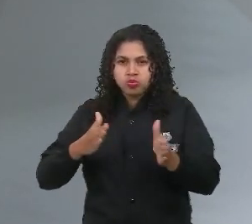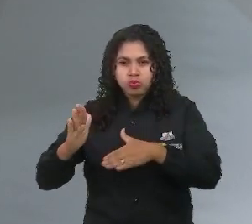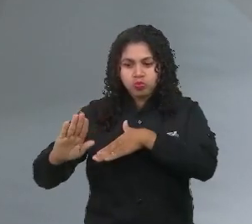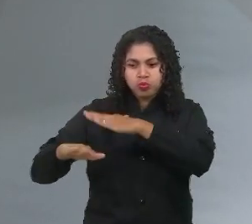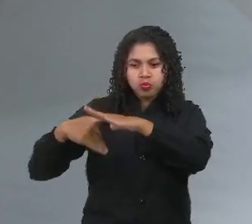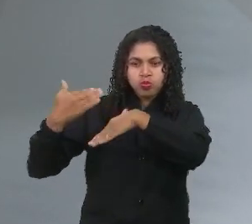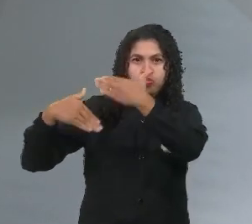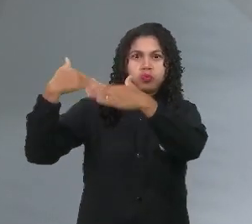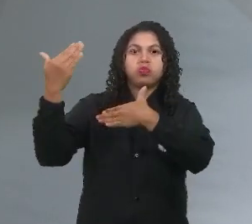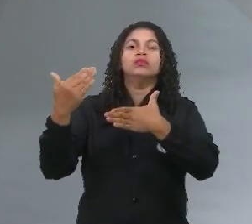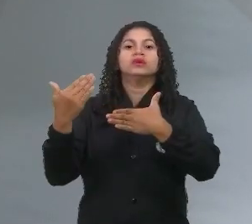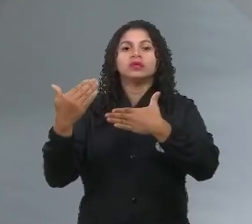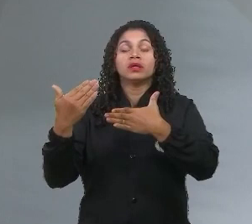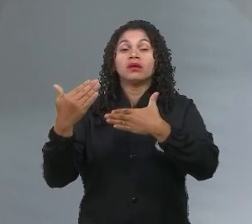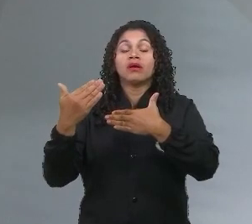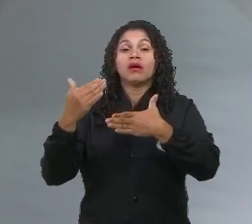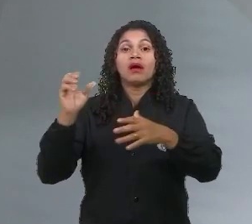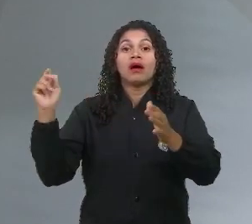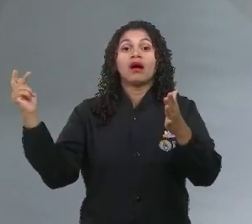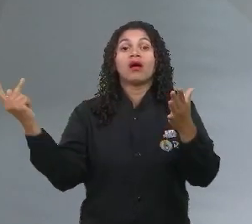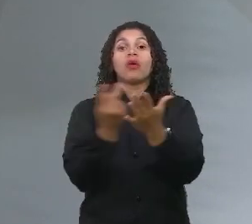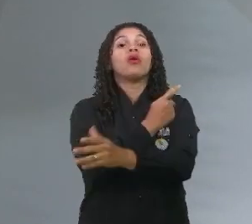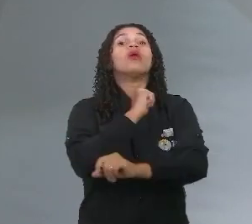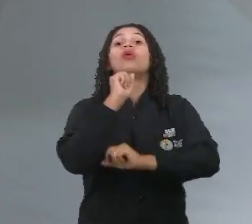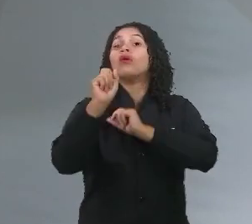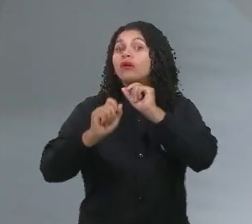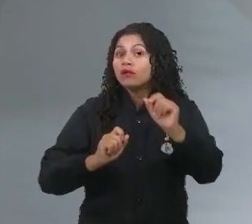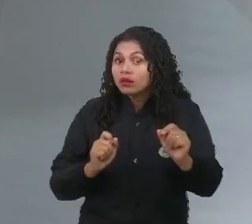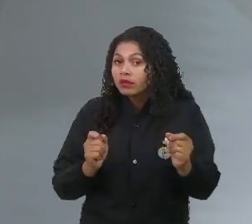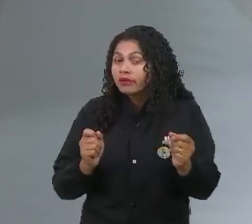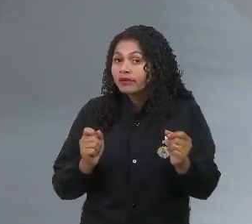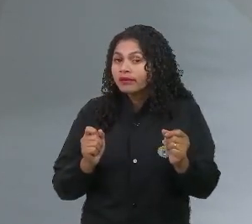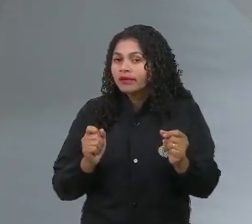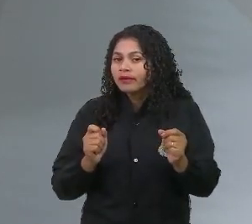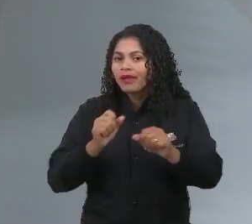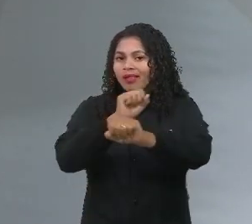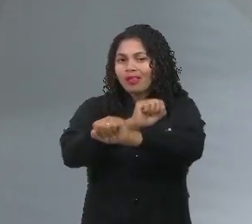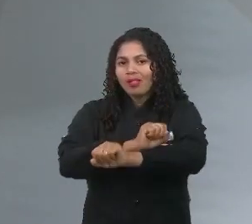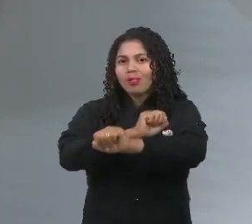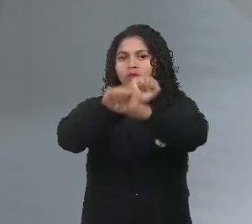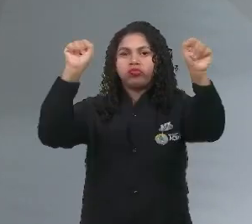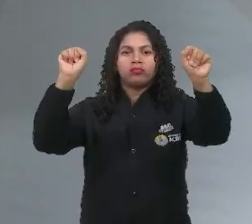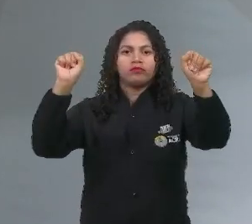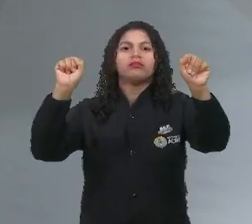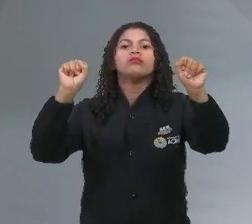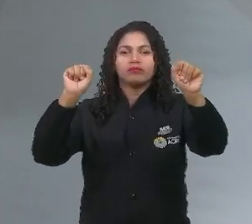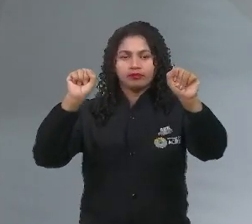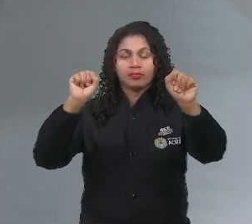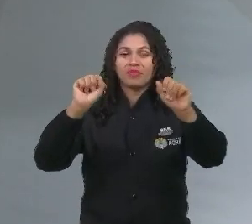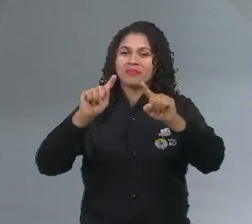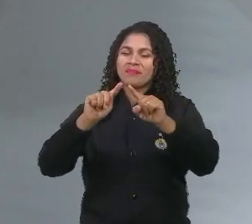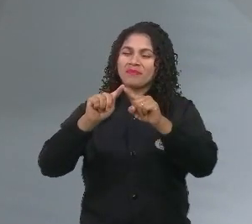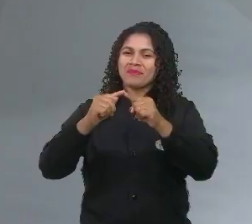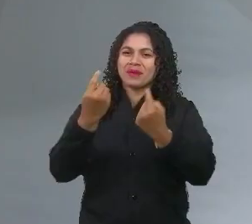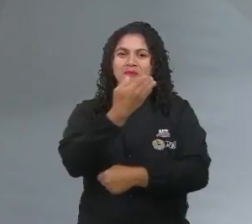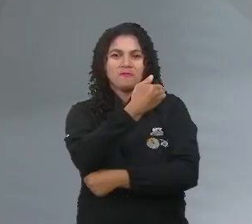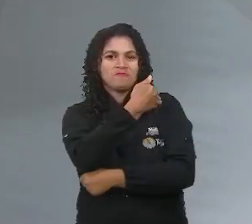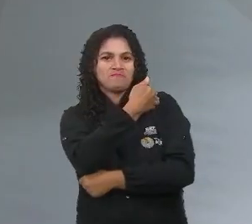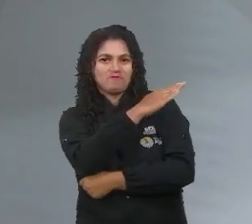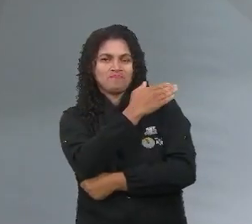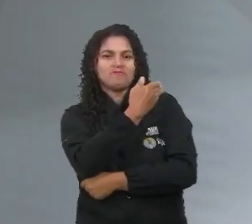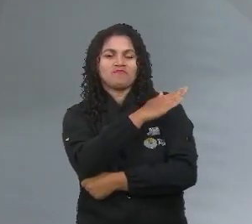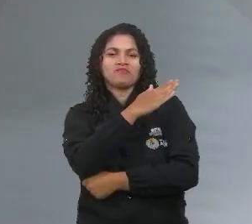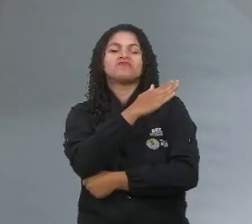a abolição da escravatura. Mas os preconceitos e a discriminação racial que